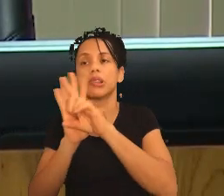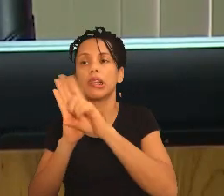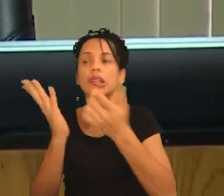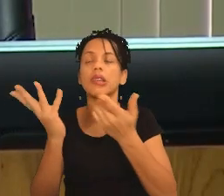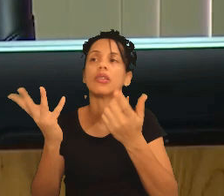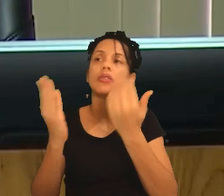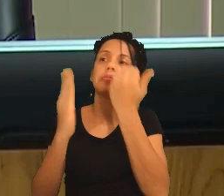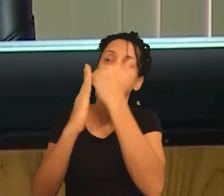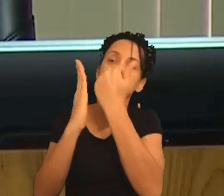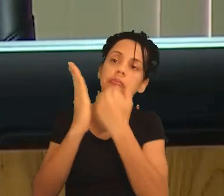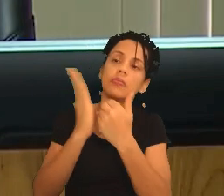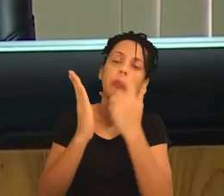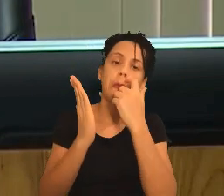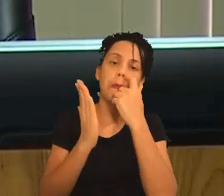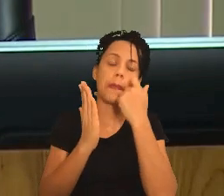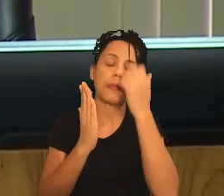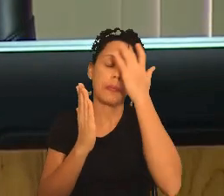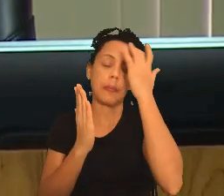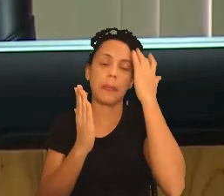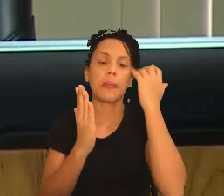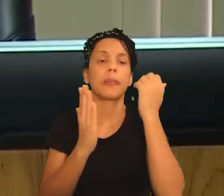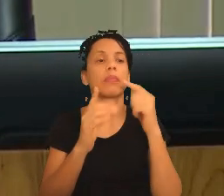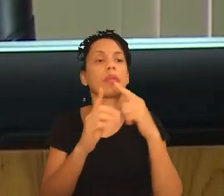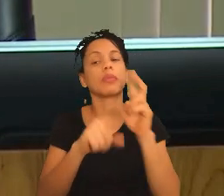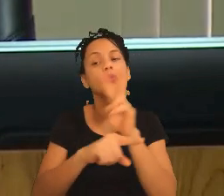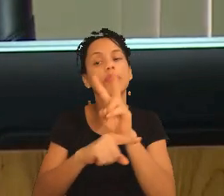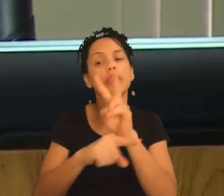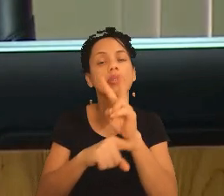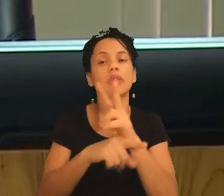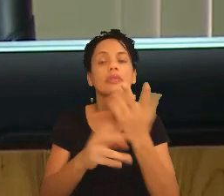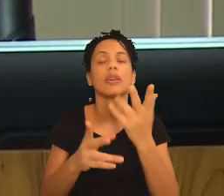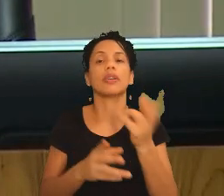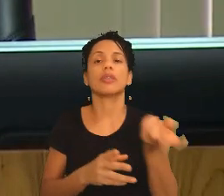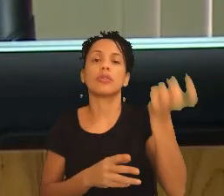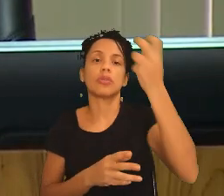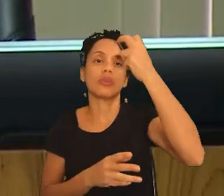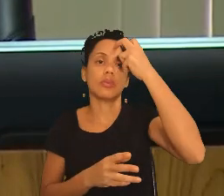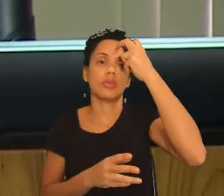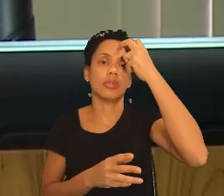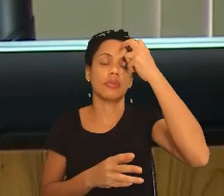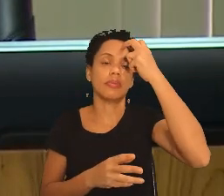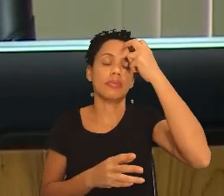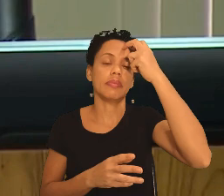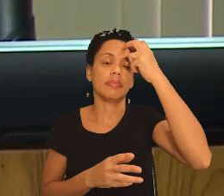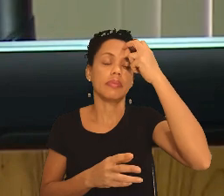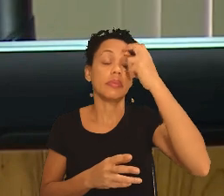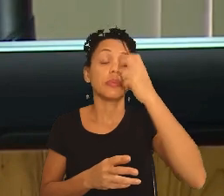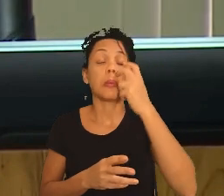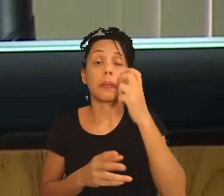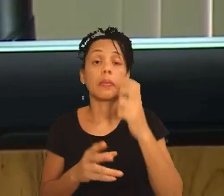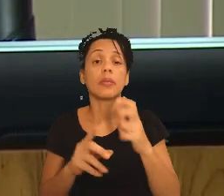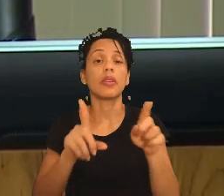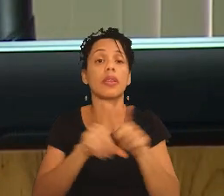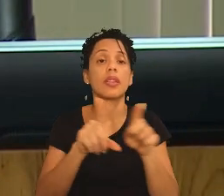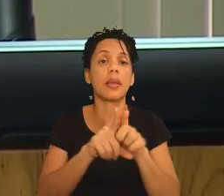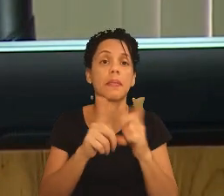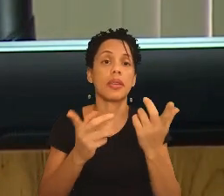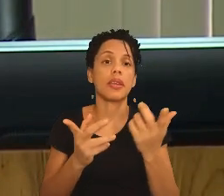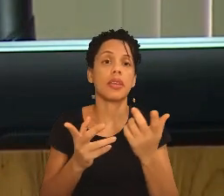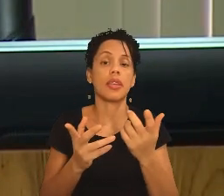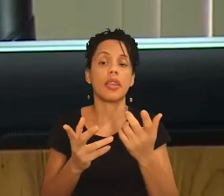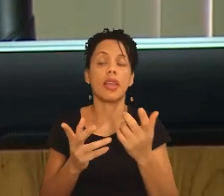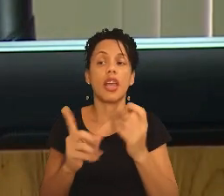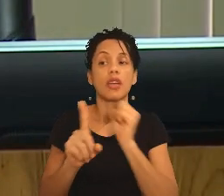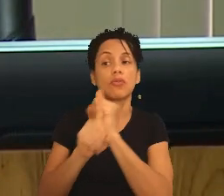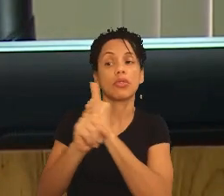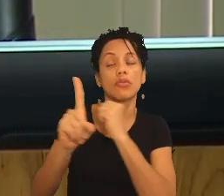receber vocês, a escola aqui, para trocar ideias e, quem sabe, aí propor medidas ao nosso Estado